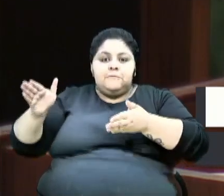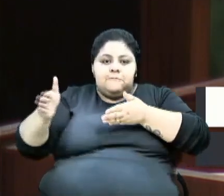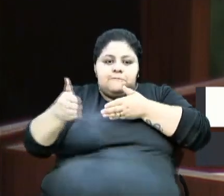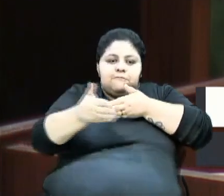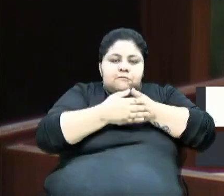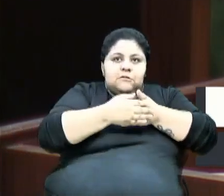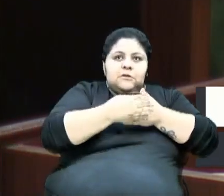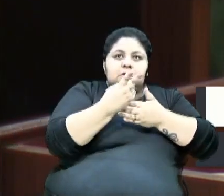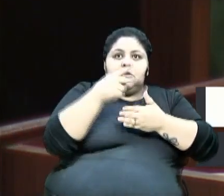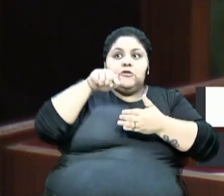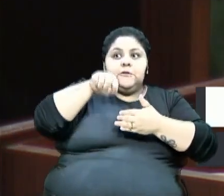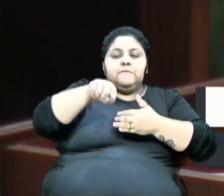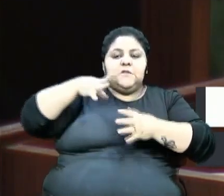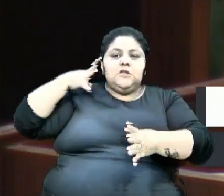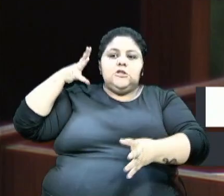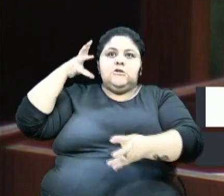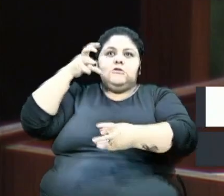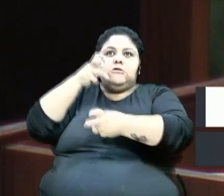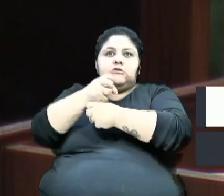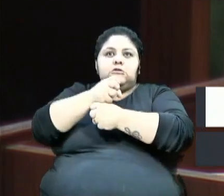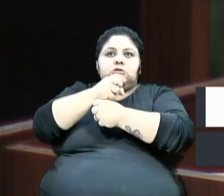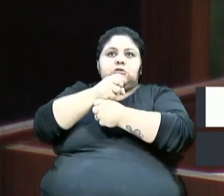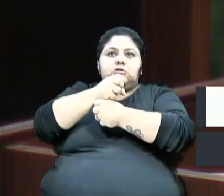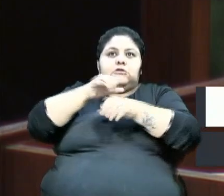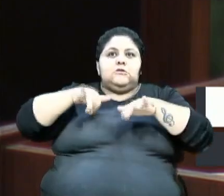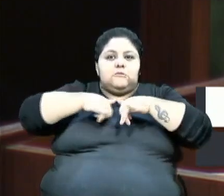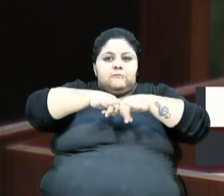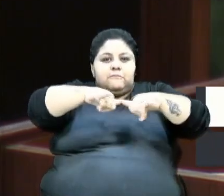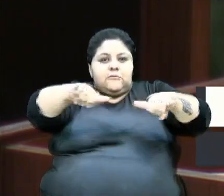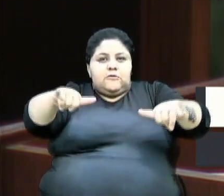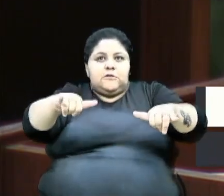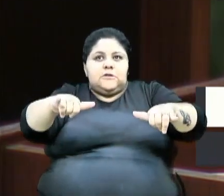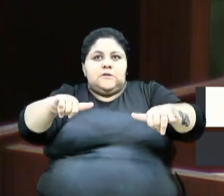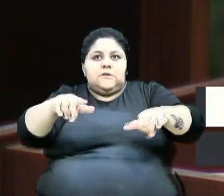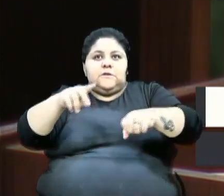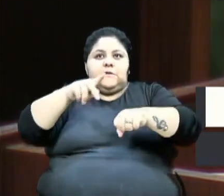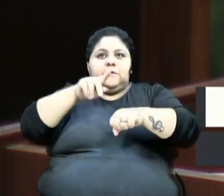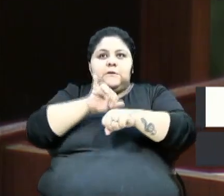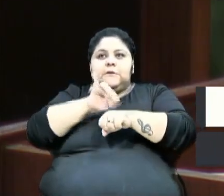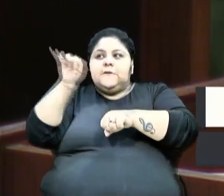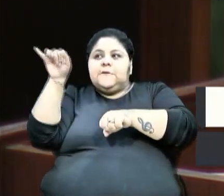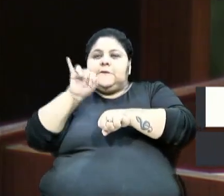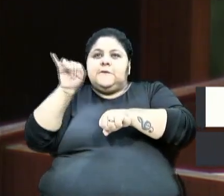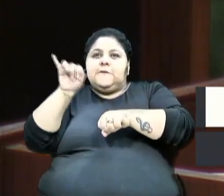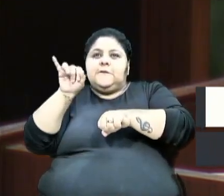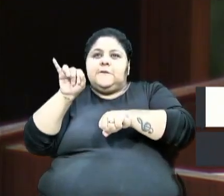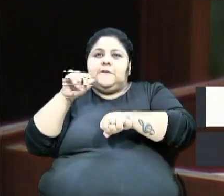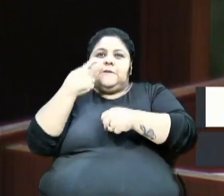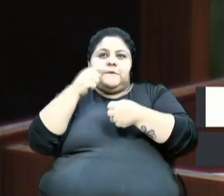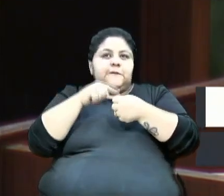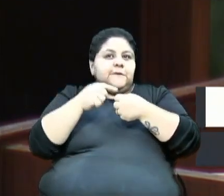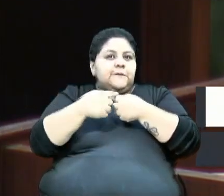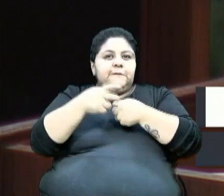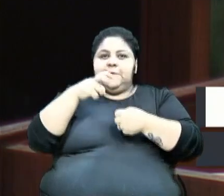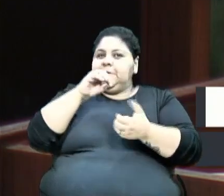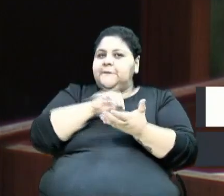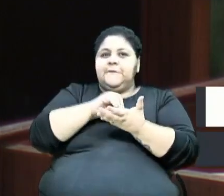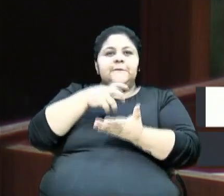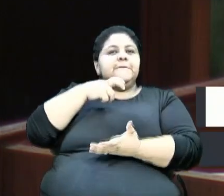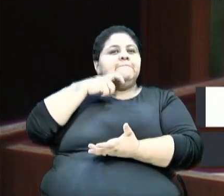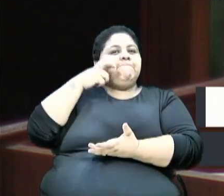viramos notícia internacional como a favela de cães do Brasil. Caxias não ficou com vergonha, mas